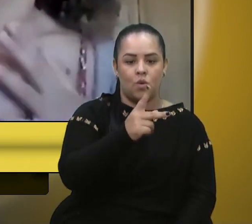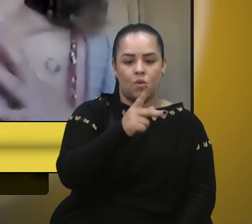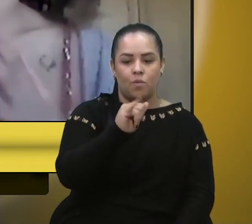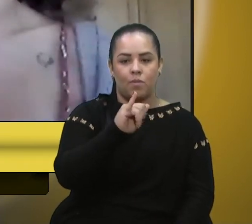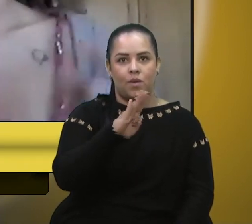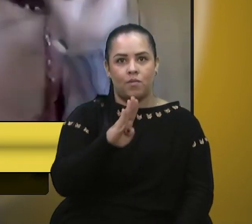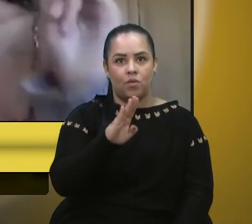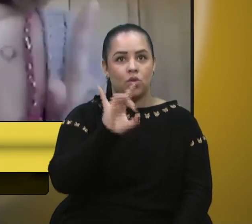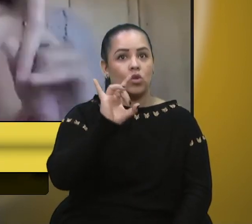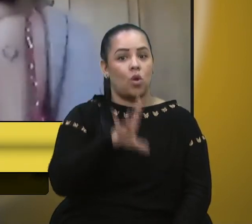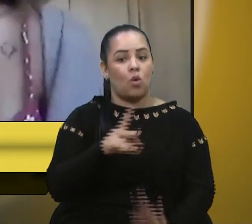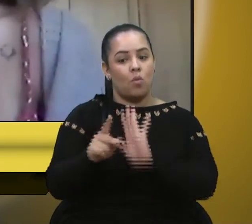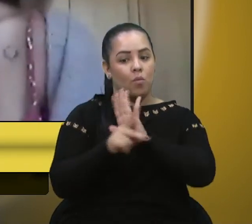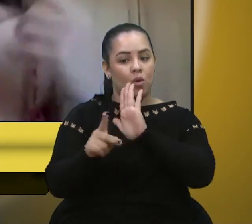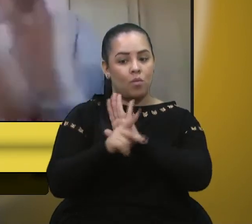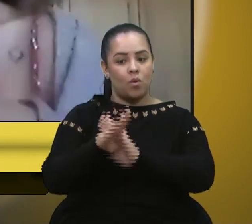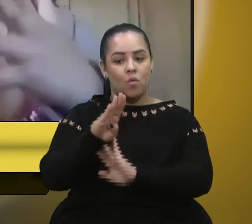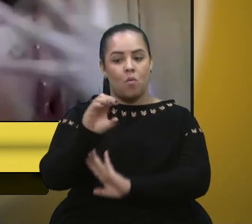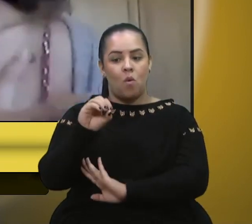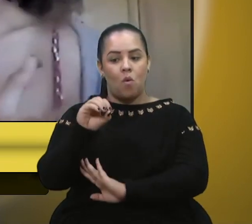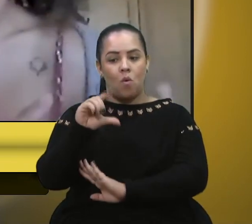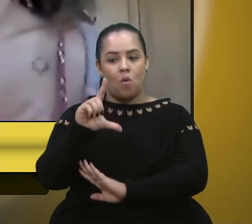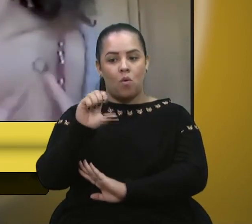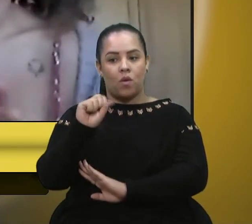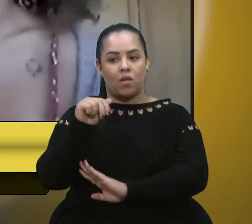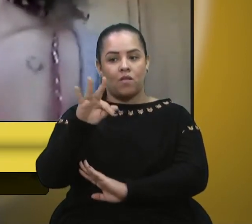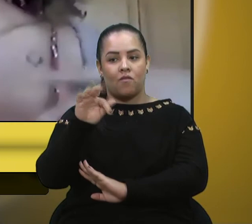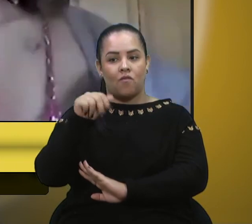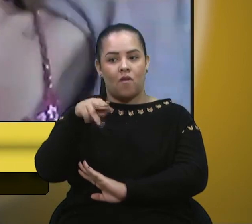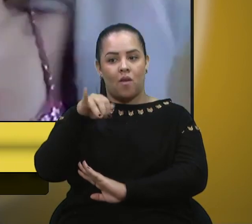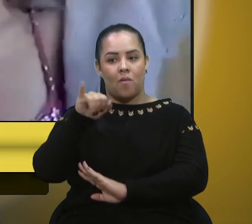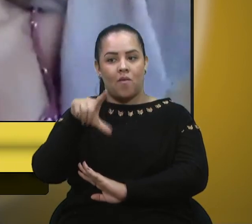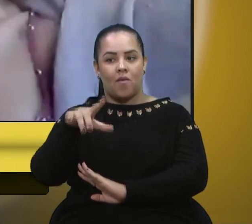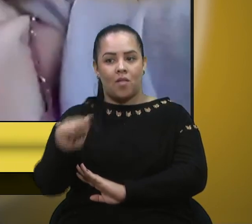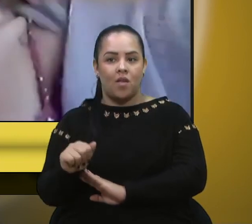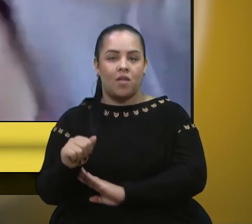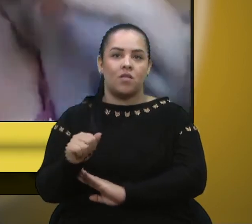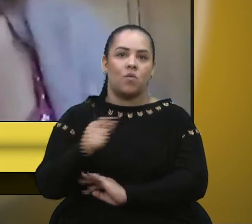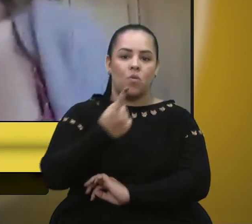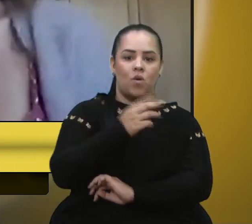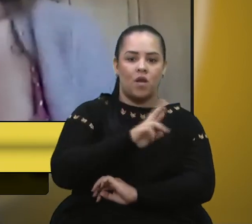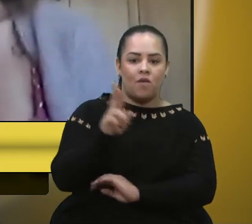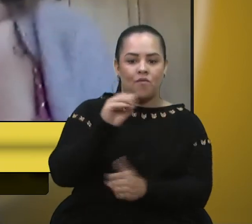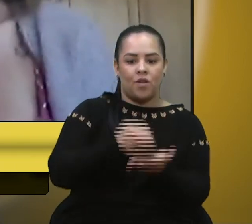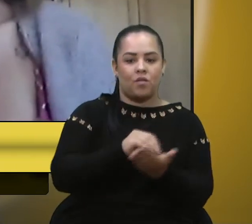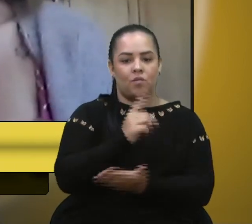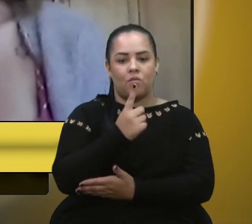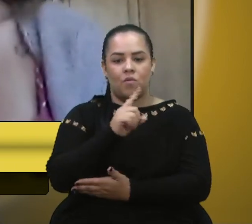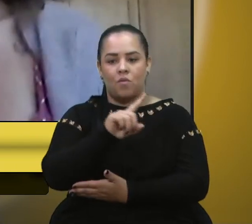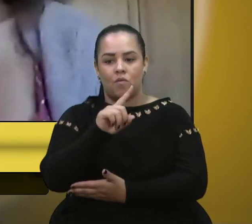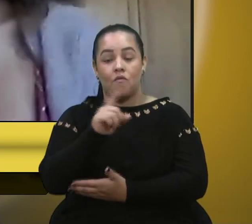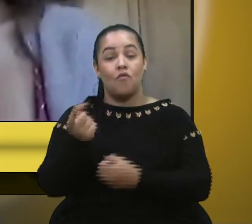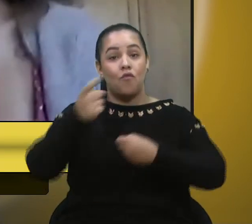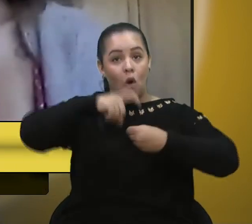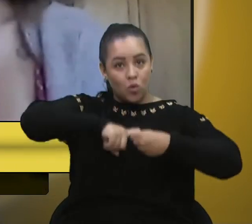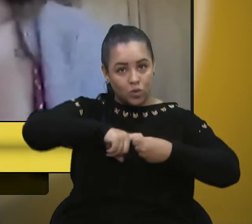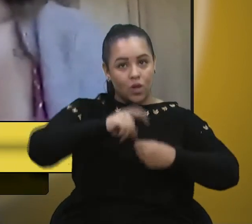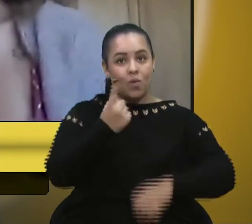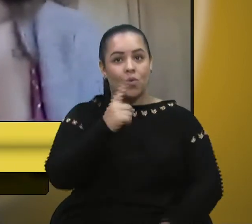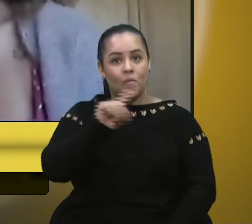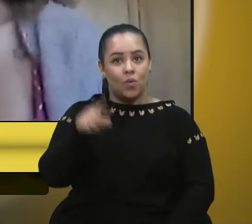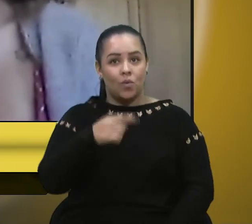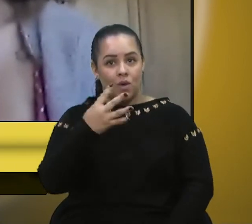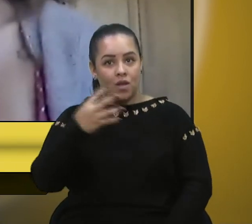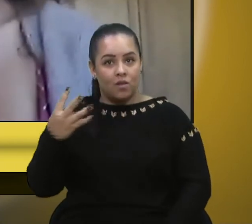do Bolsa Família. Então, a cada R$1, volta R$1,44. Então, nesse grande expediente, eu quis trazer